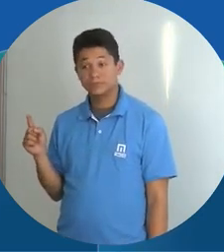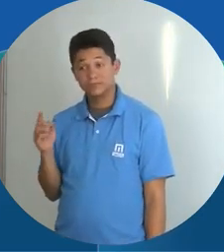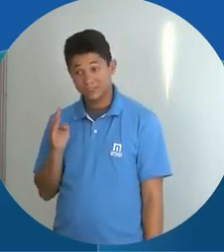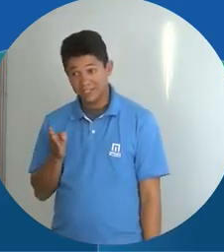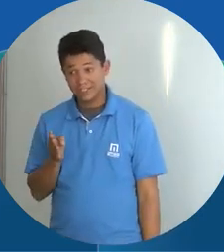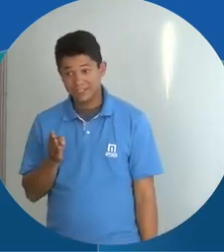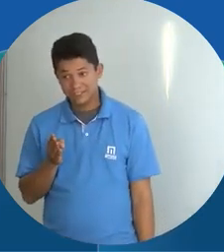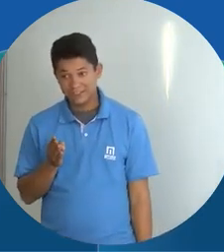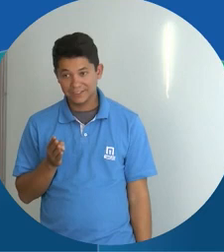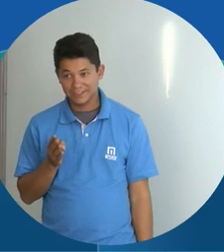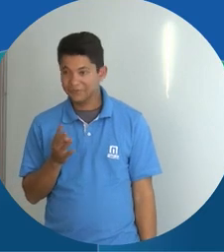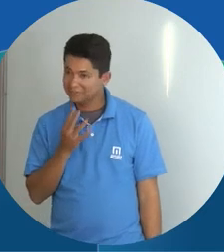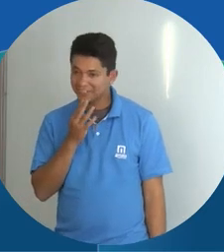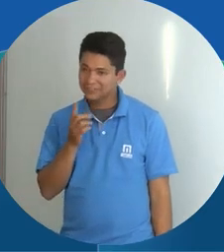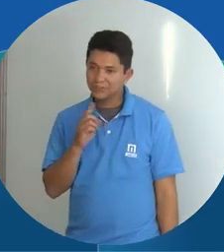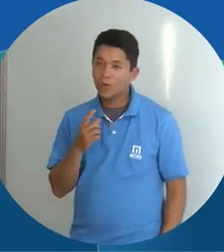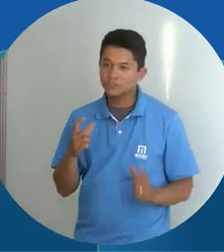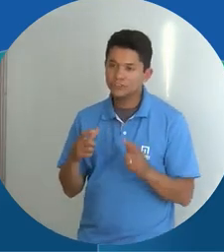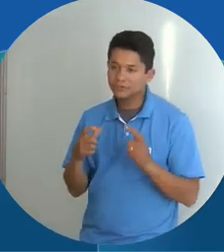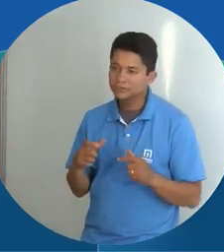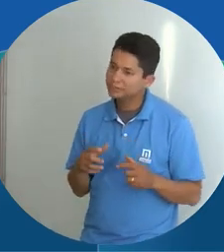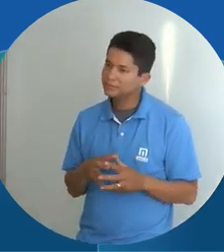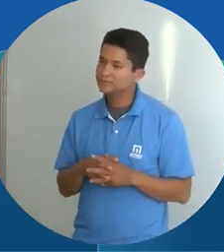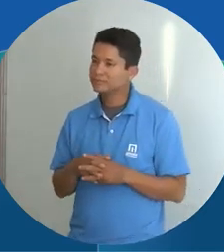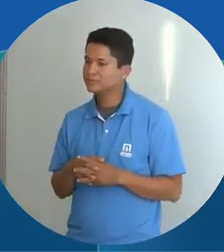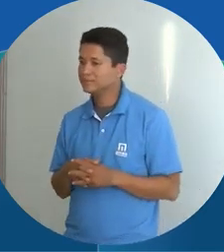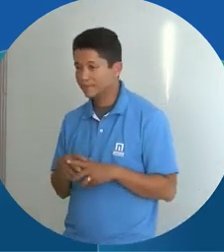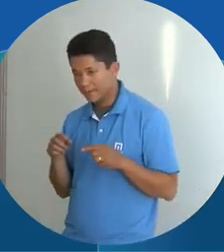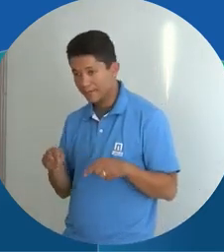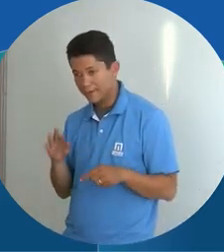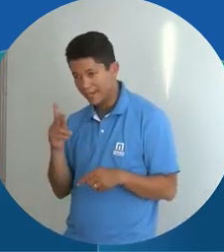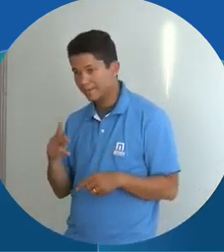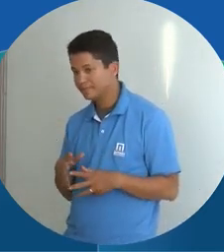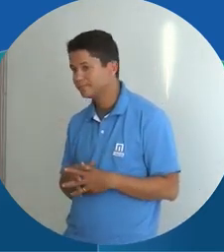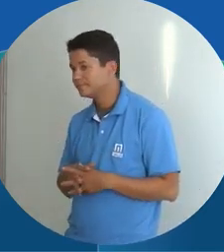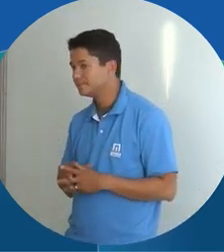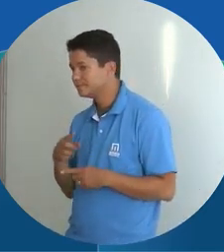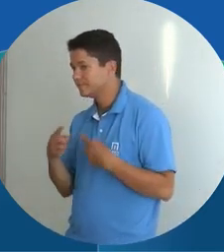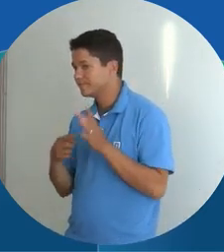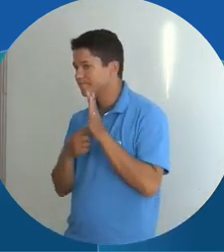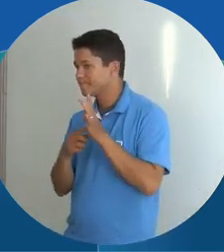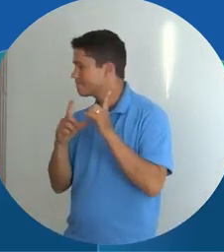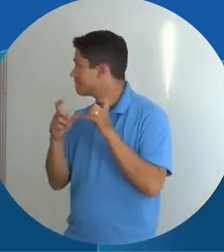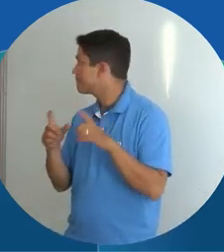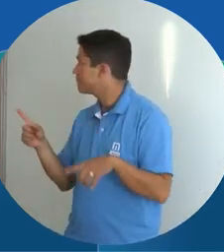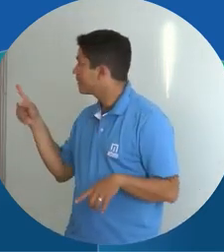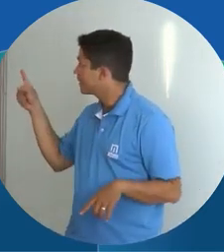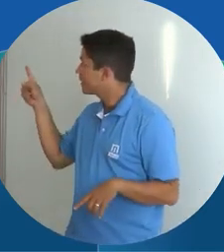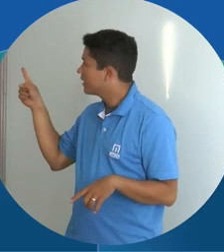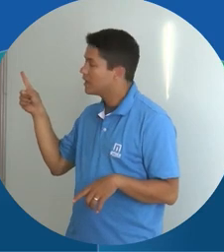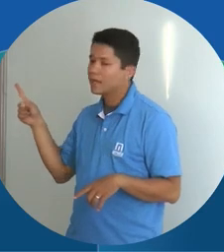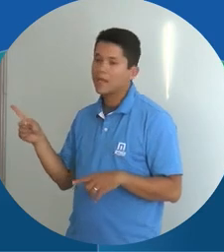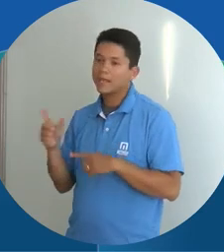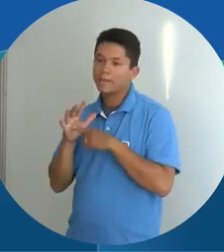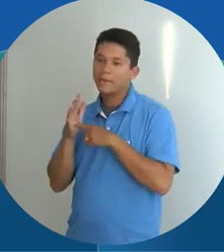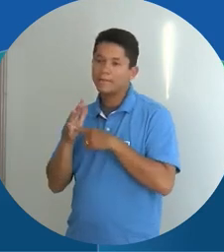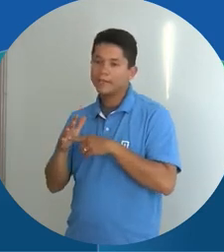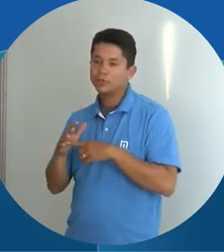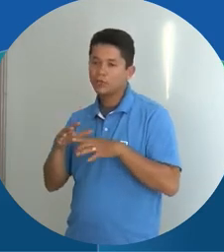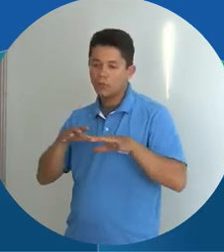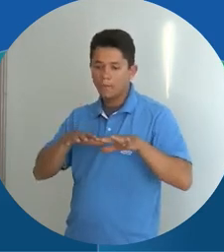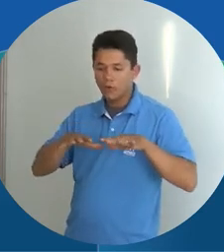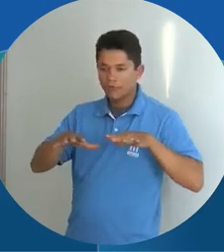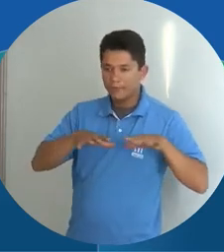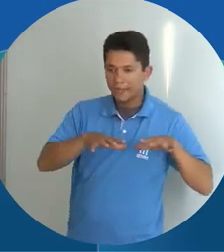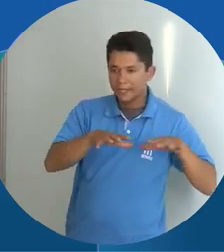praticamente todas as instalações e utilidades ali são instalações com equipamentos que movimentam, que tem